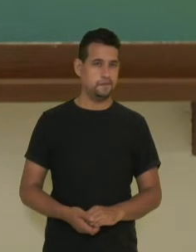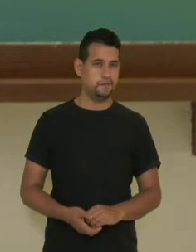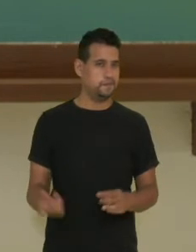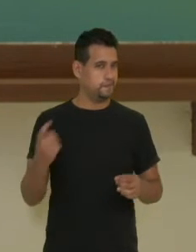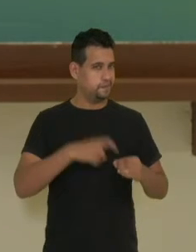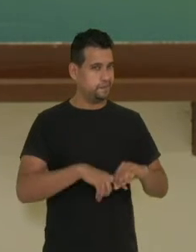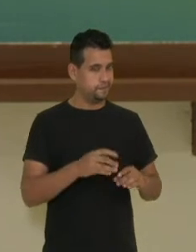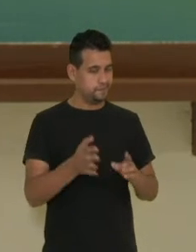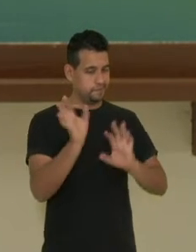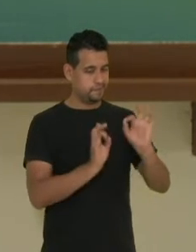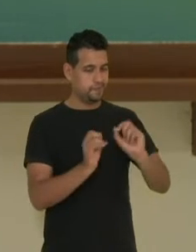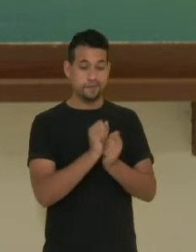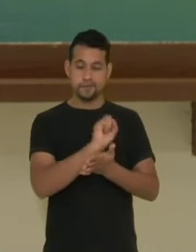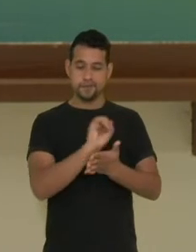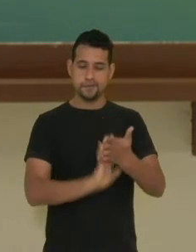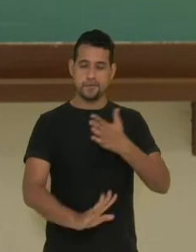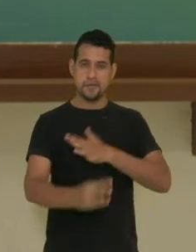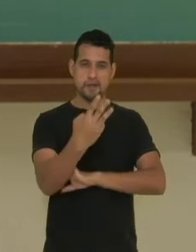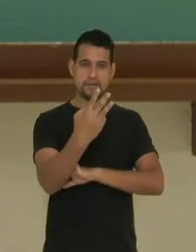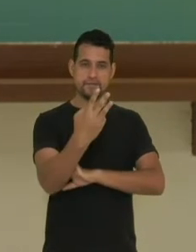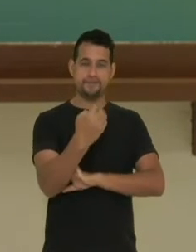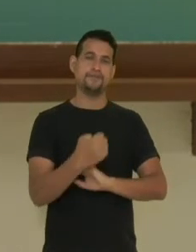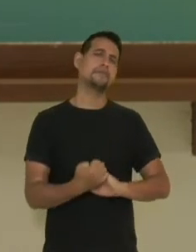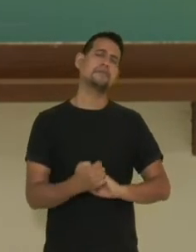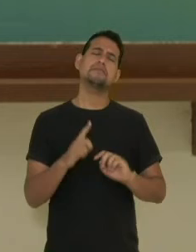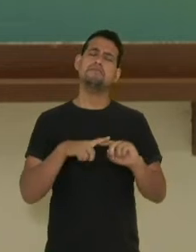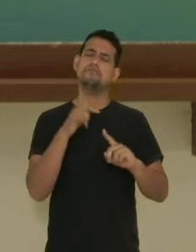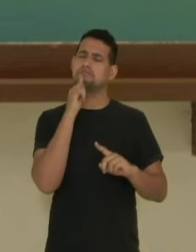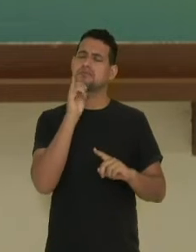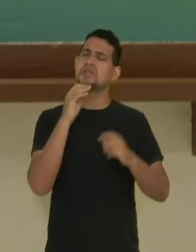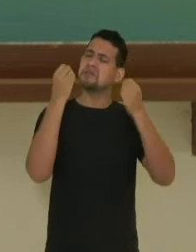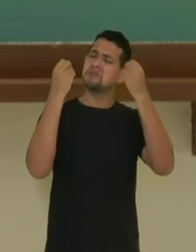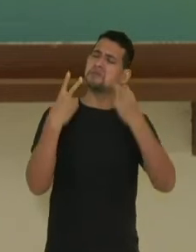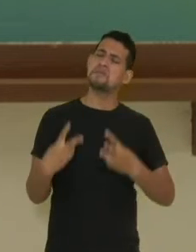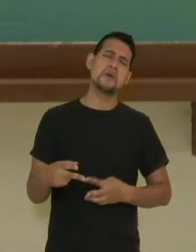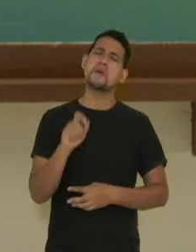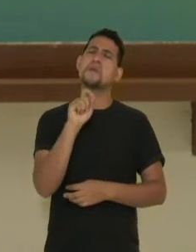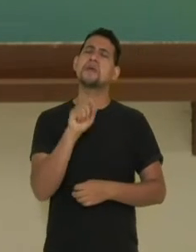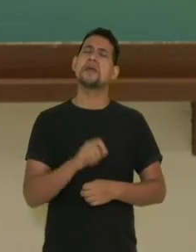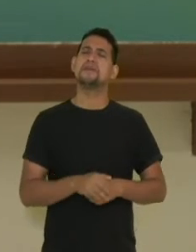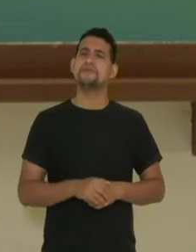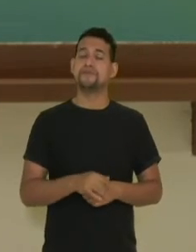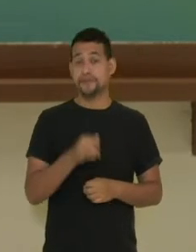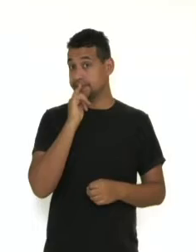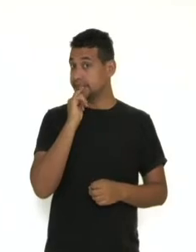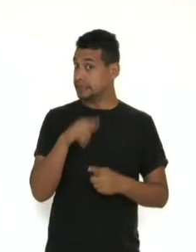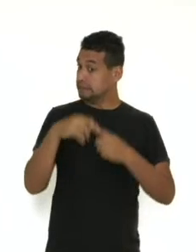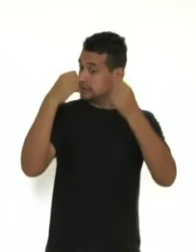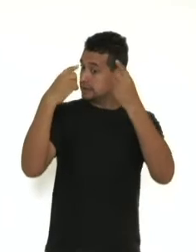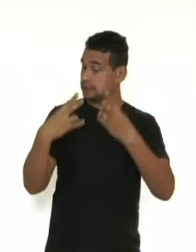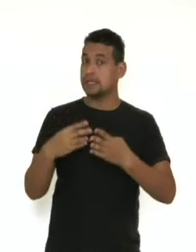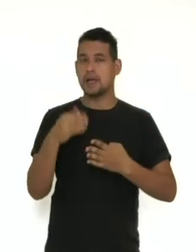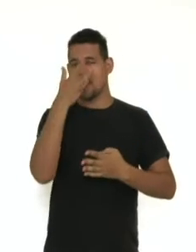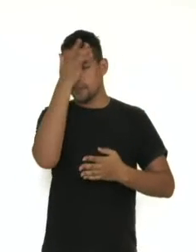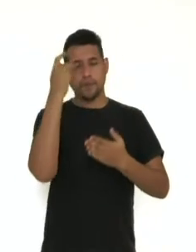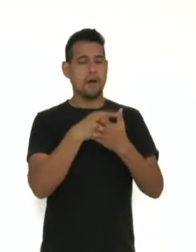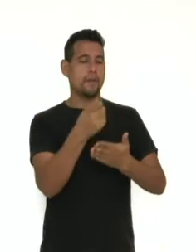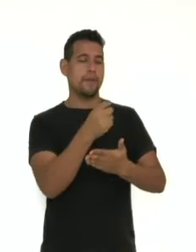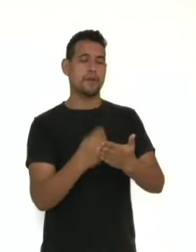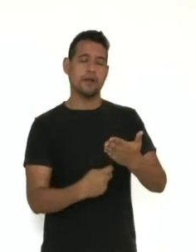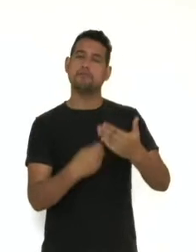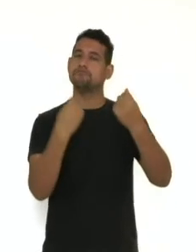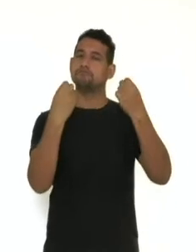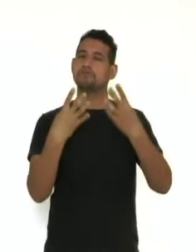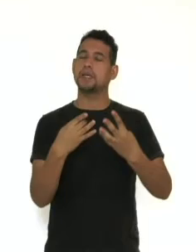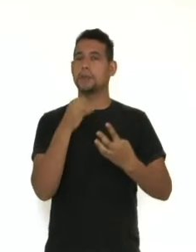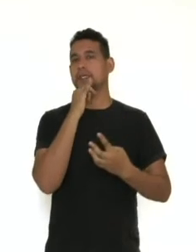Voltei, gabaritar contigo, atividade 3. Então, o que ele diz, né? Ele diz que, o narrador, no caso, diz